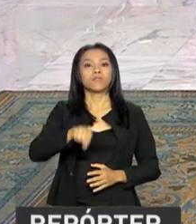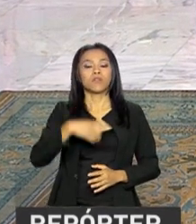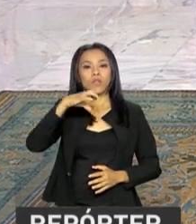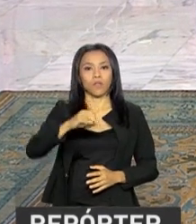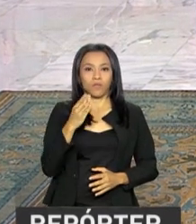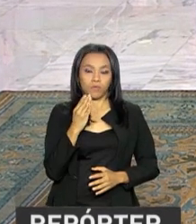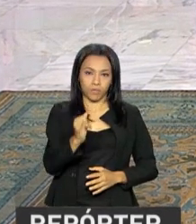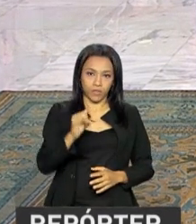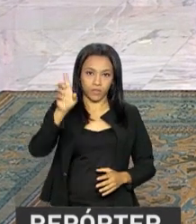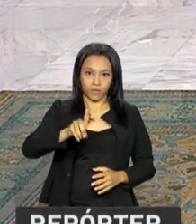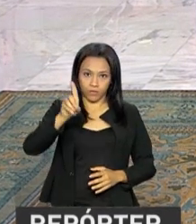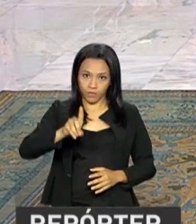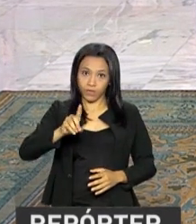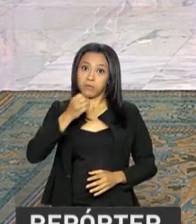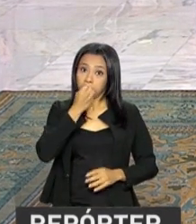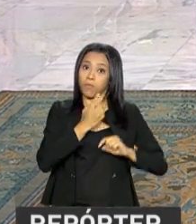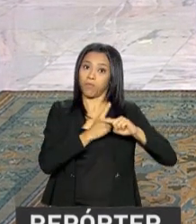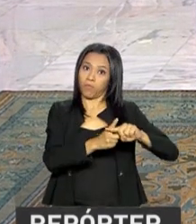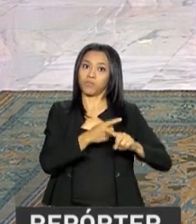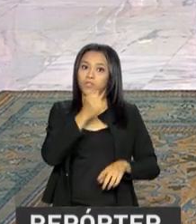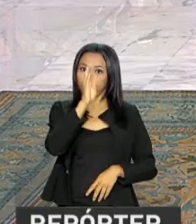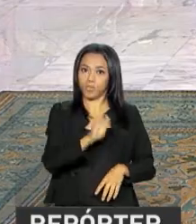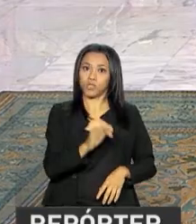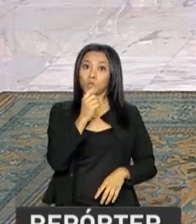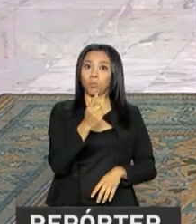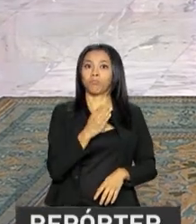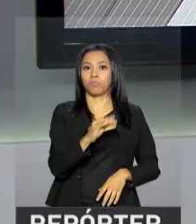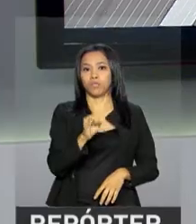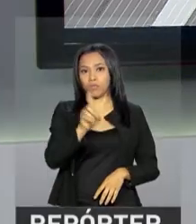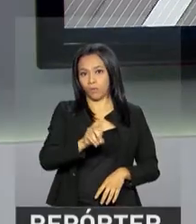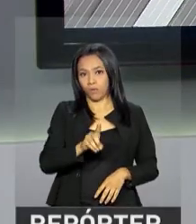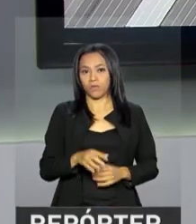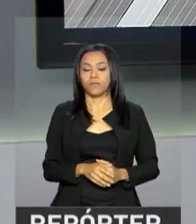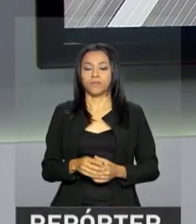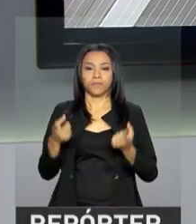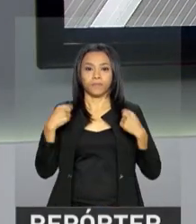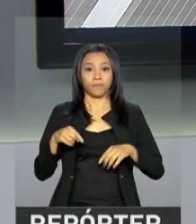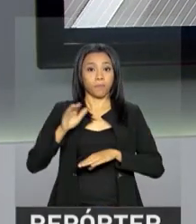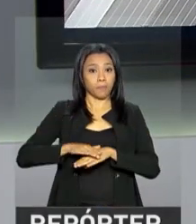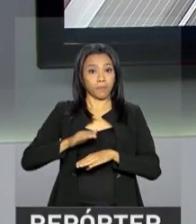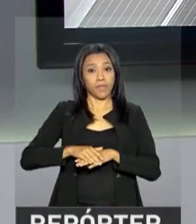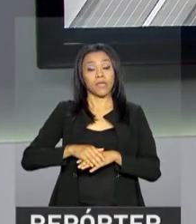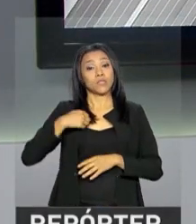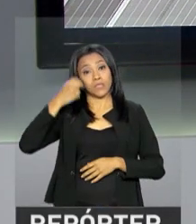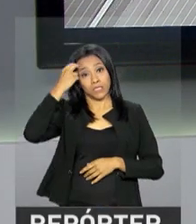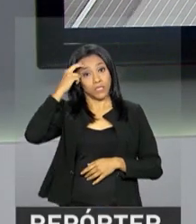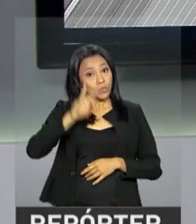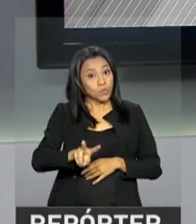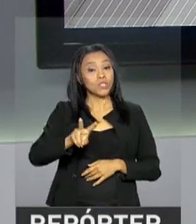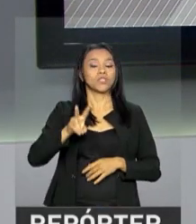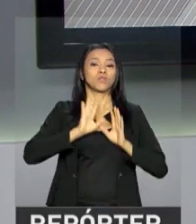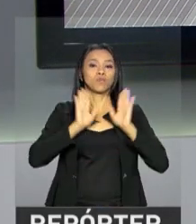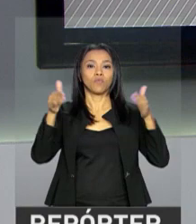dólares, com saldo positivo para o Brasil de cerca de 1 bilhão de dólares. O segundo dia do 8º Fórum Mundial